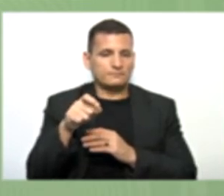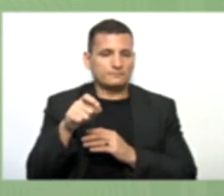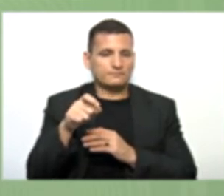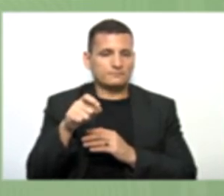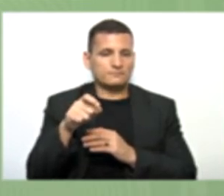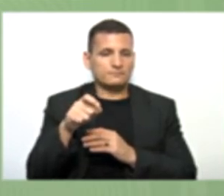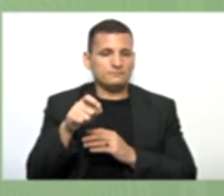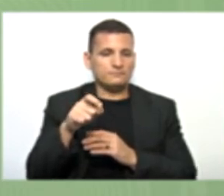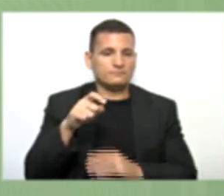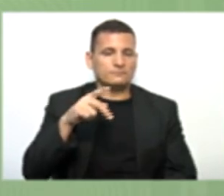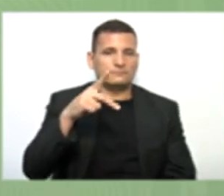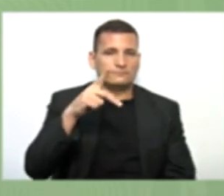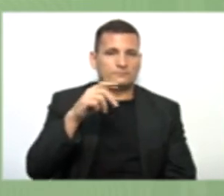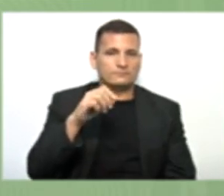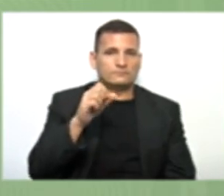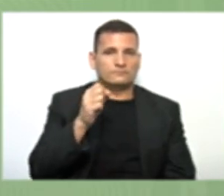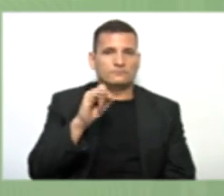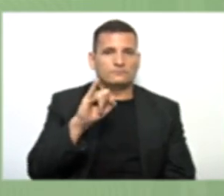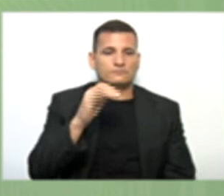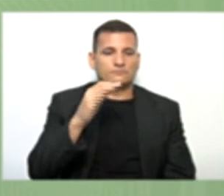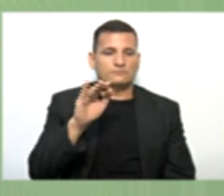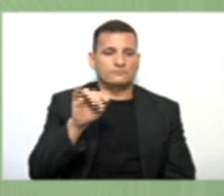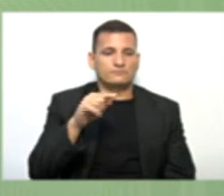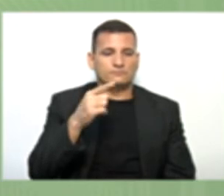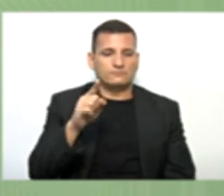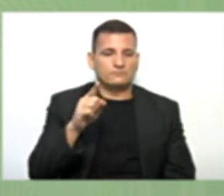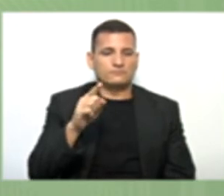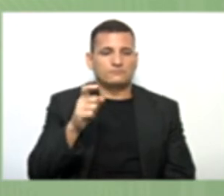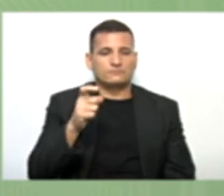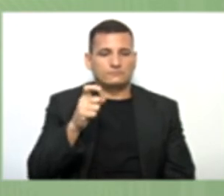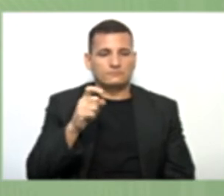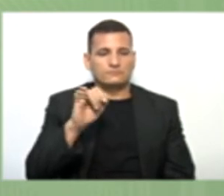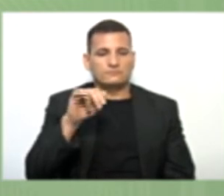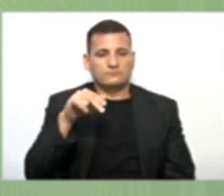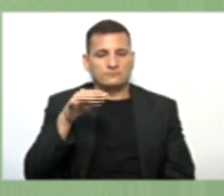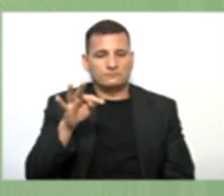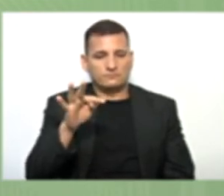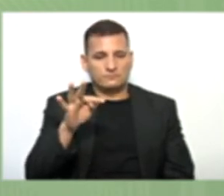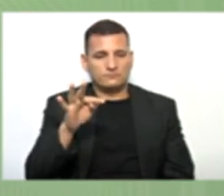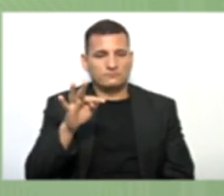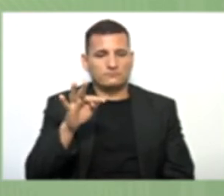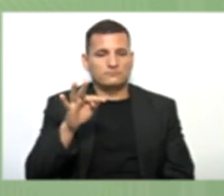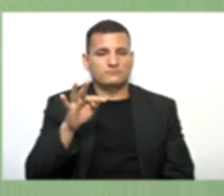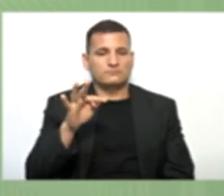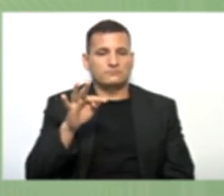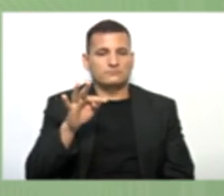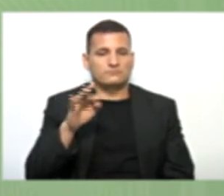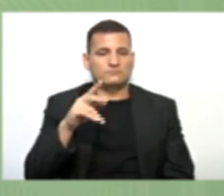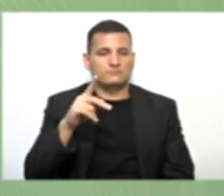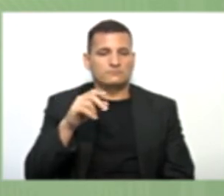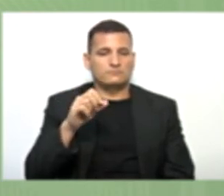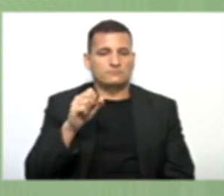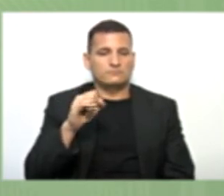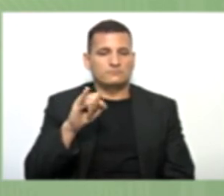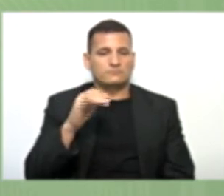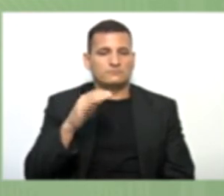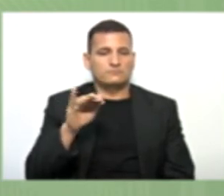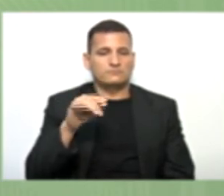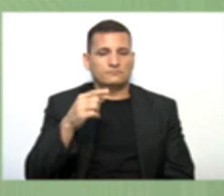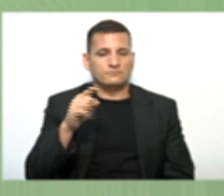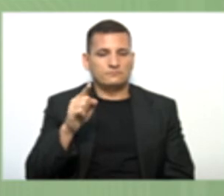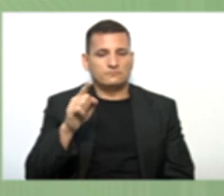Posição do X, int, input, entre com a posição do X no